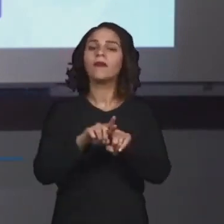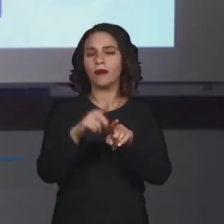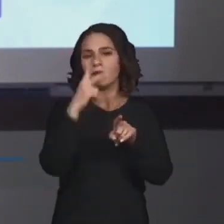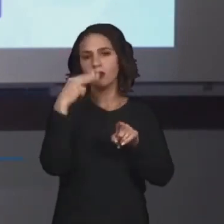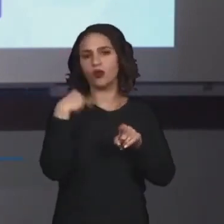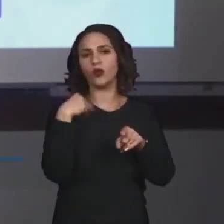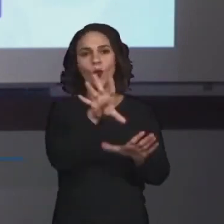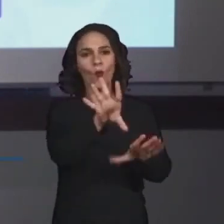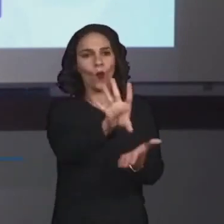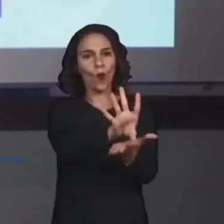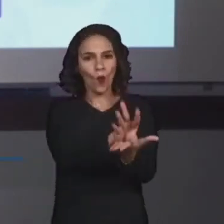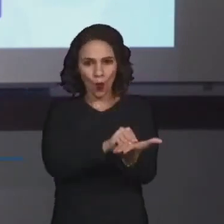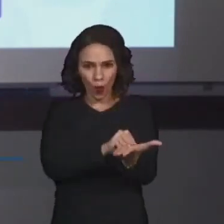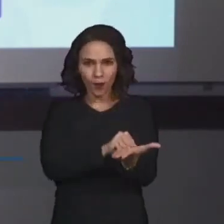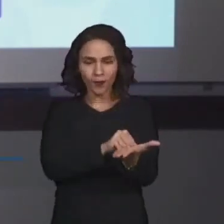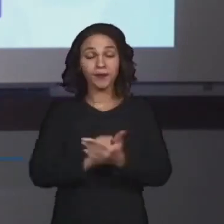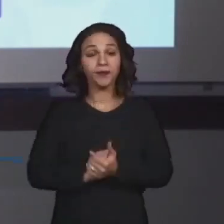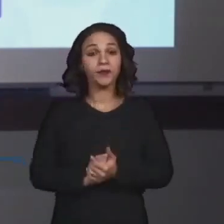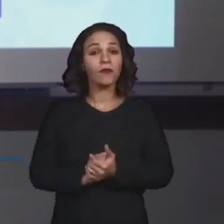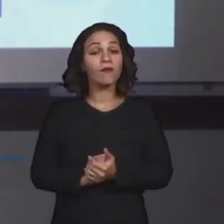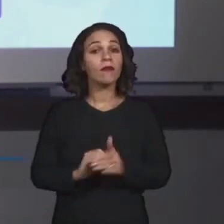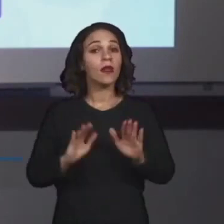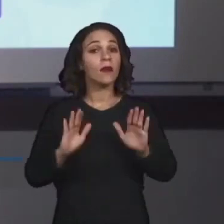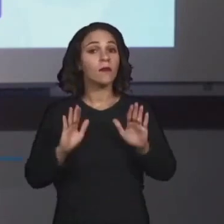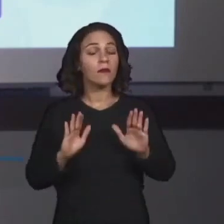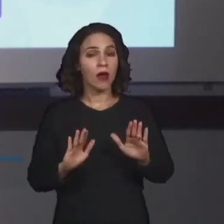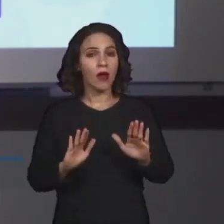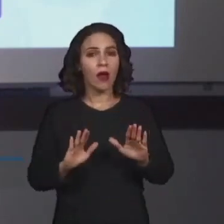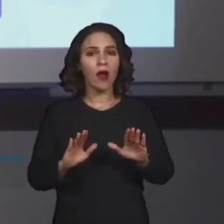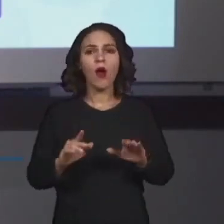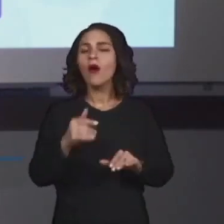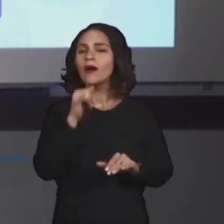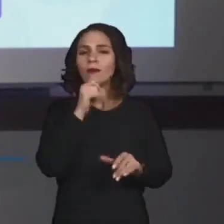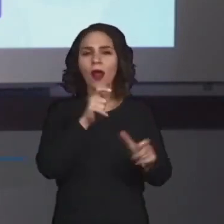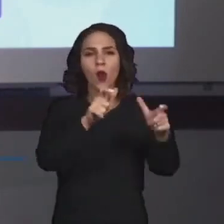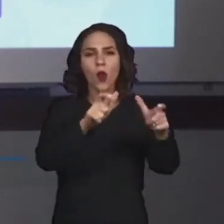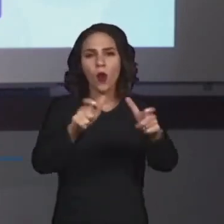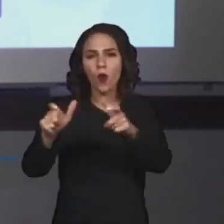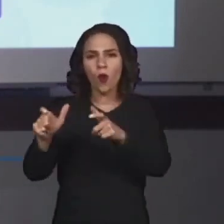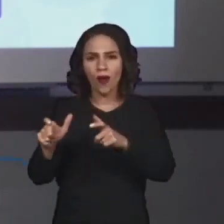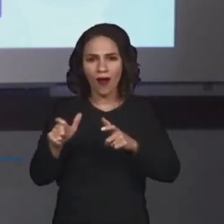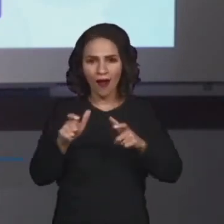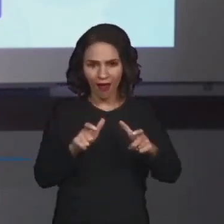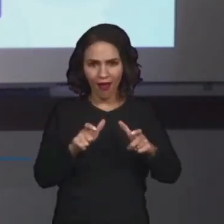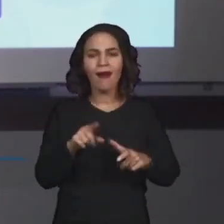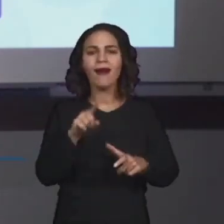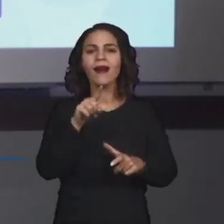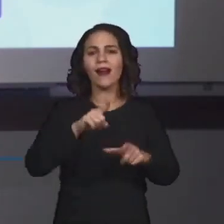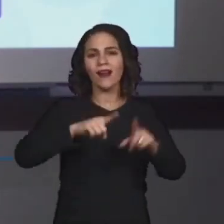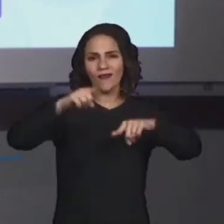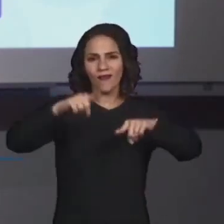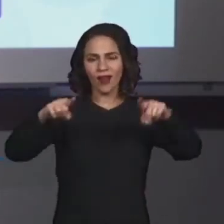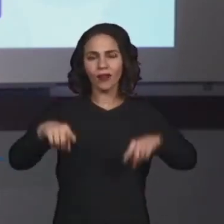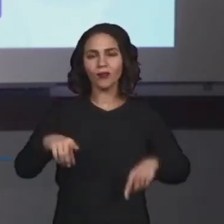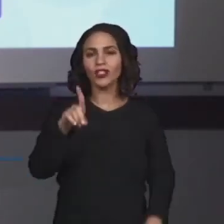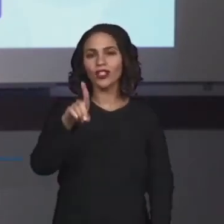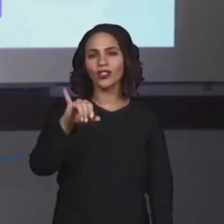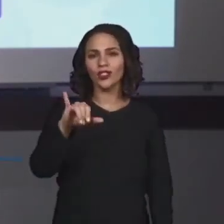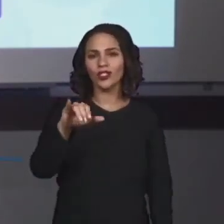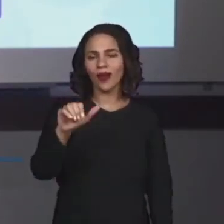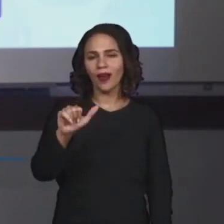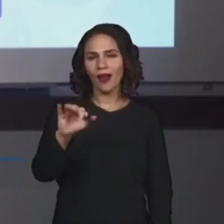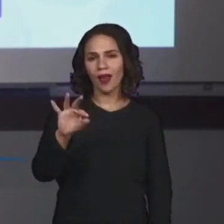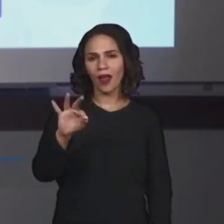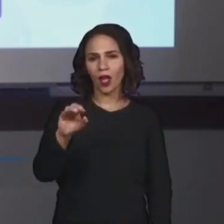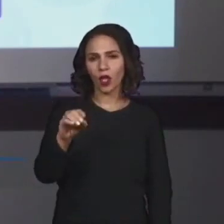cultura. Tá? Agora, as variações geográficas ou diatópicas são aquelas variações de acordo